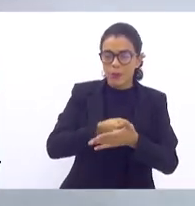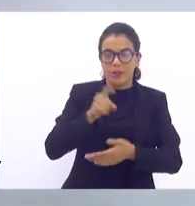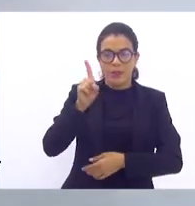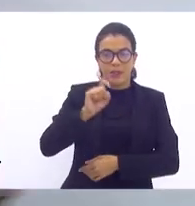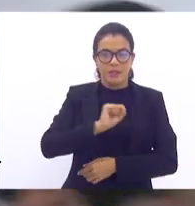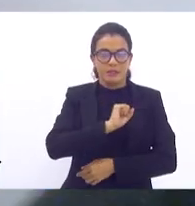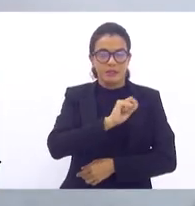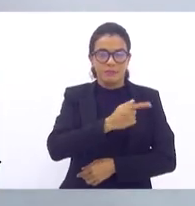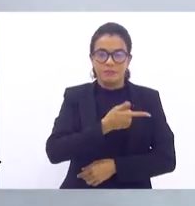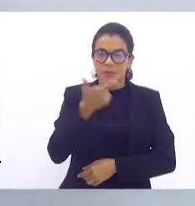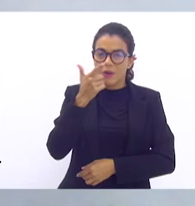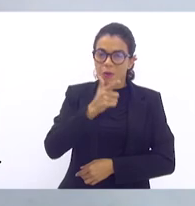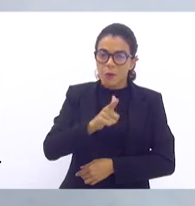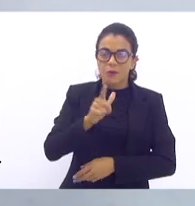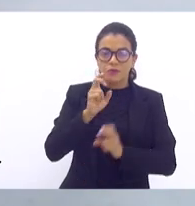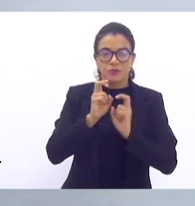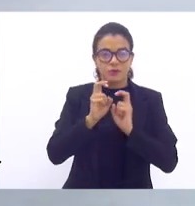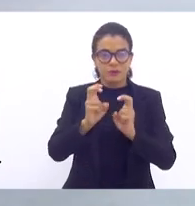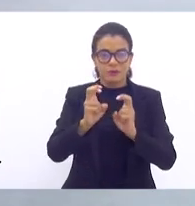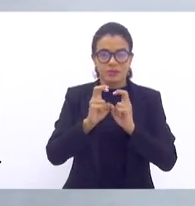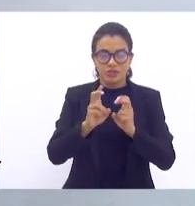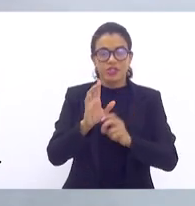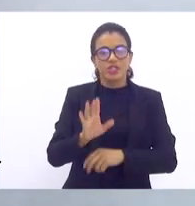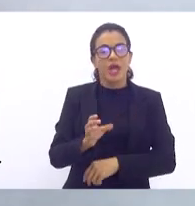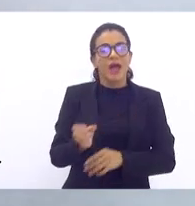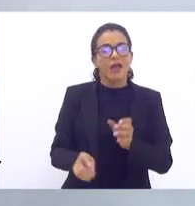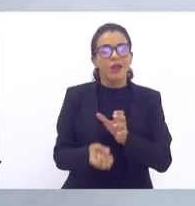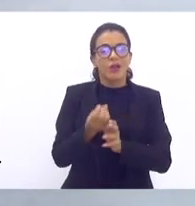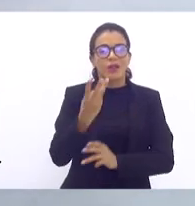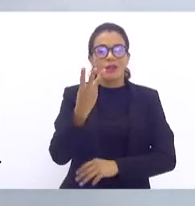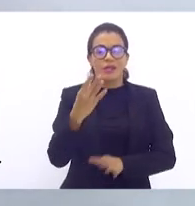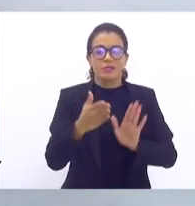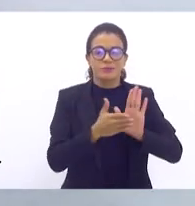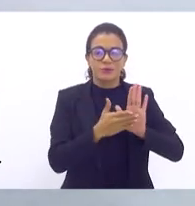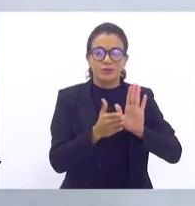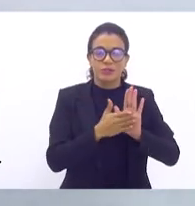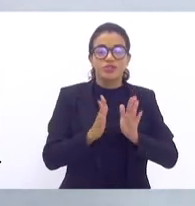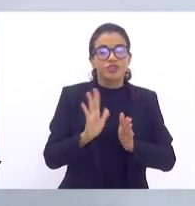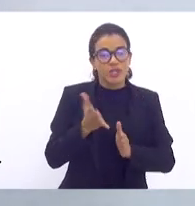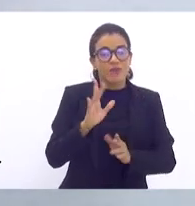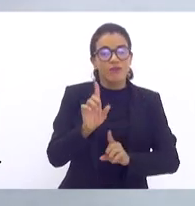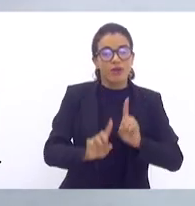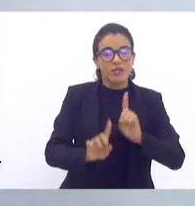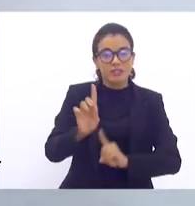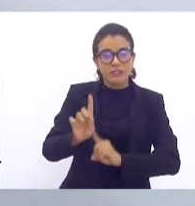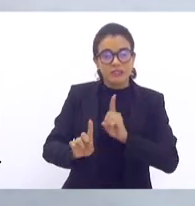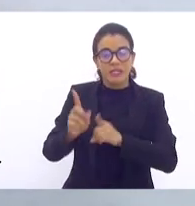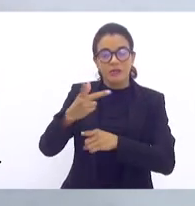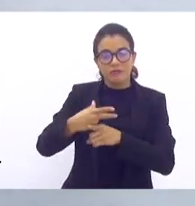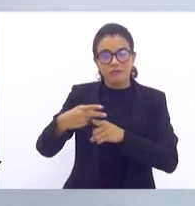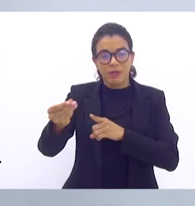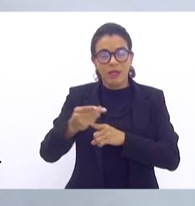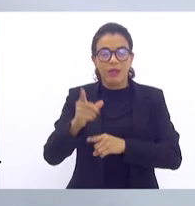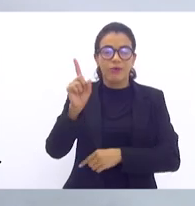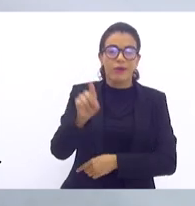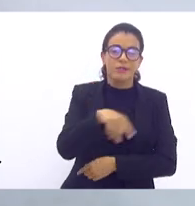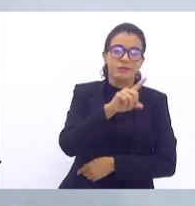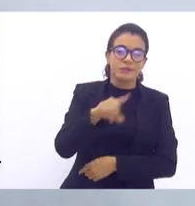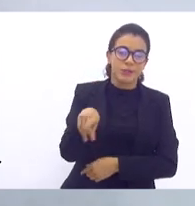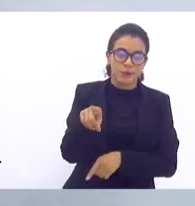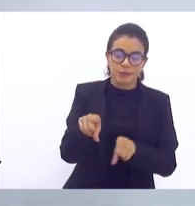anos que já houve uns três projetos já foram licitado inclusive ganho foi cancelado